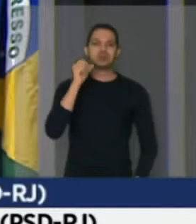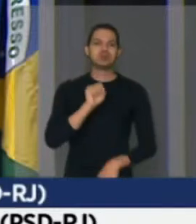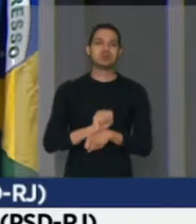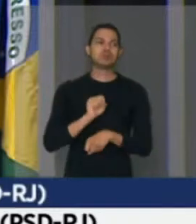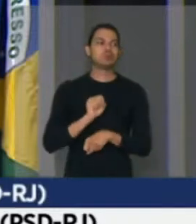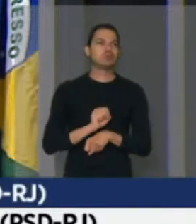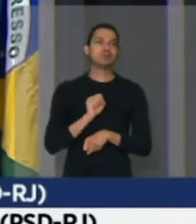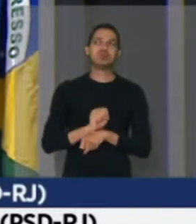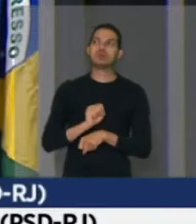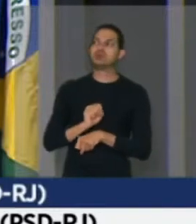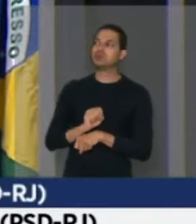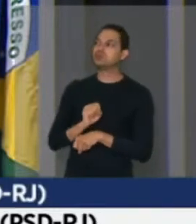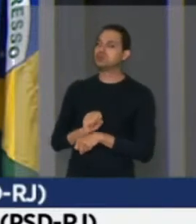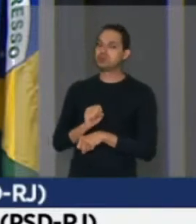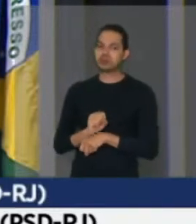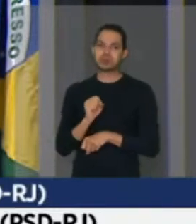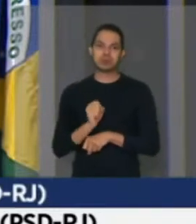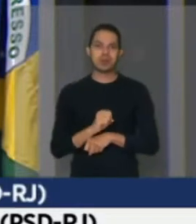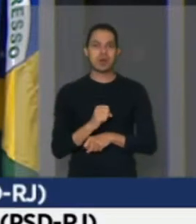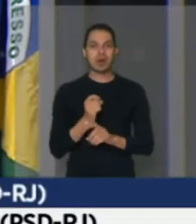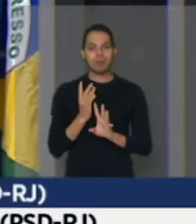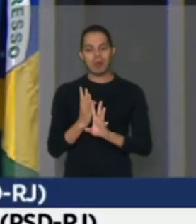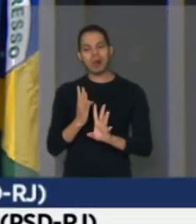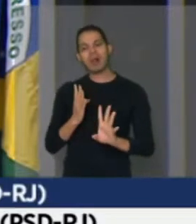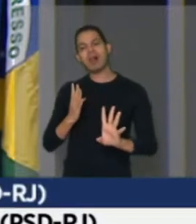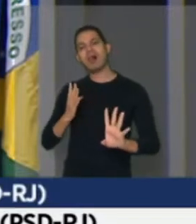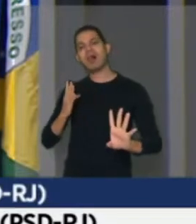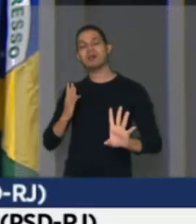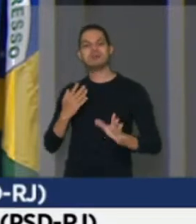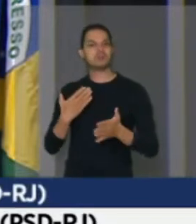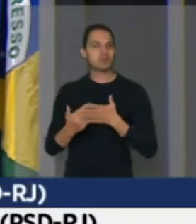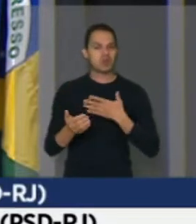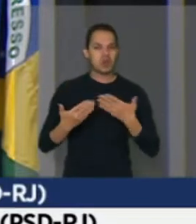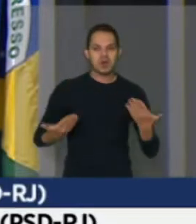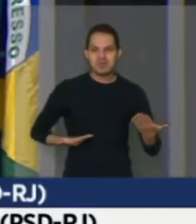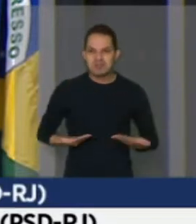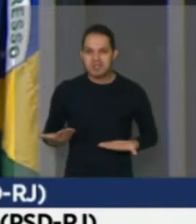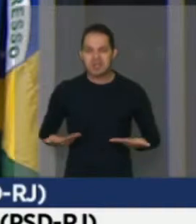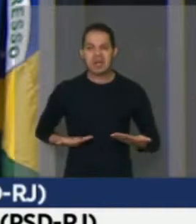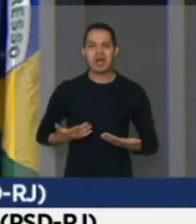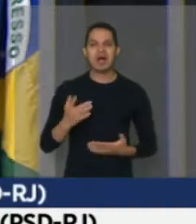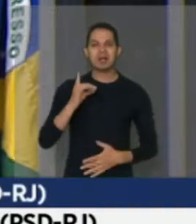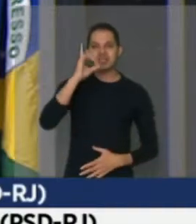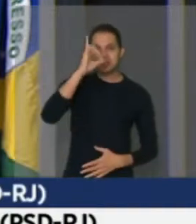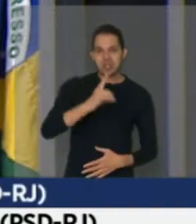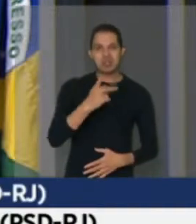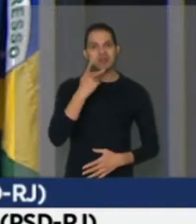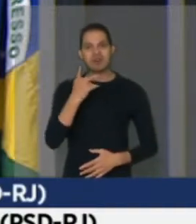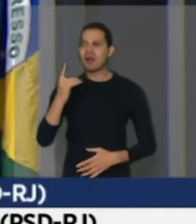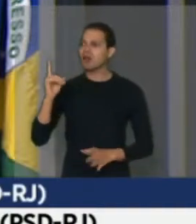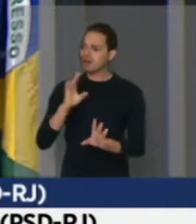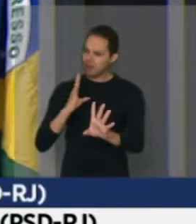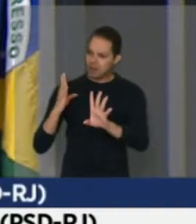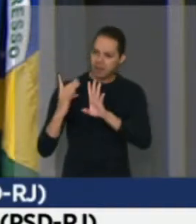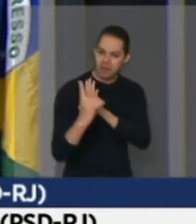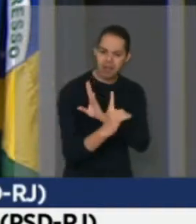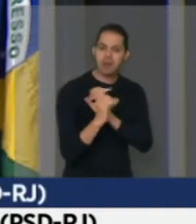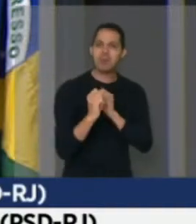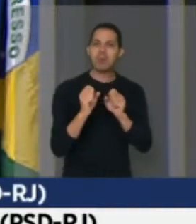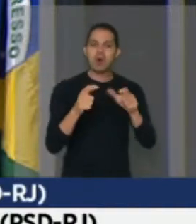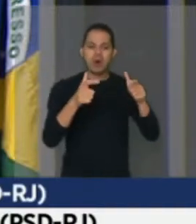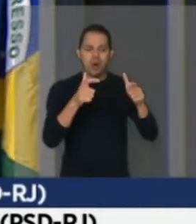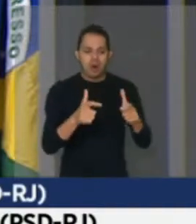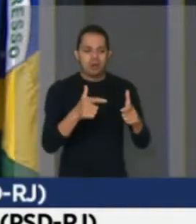dela, mesmo os funcionários e diretores dizendo para ela que ela poderia entrar por uma outra